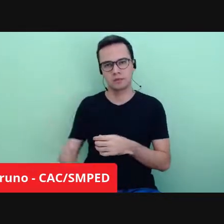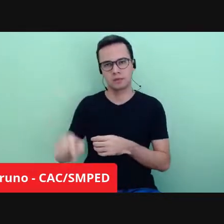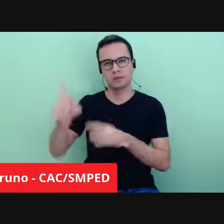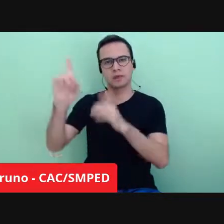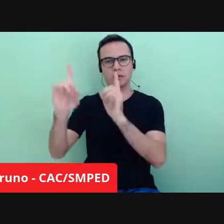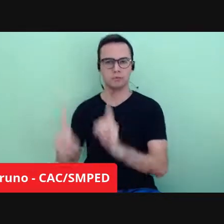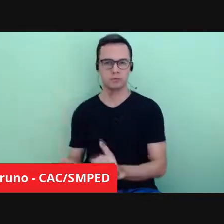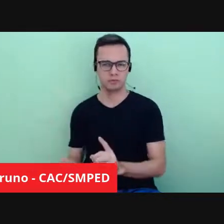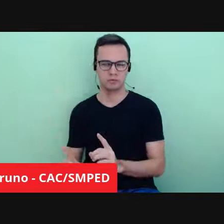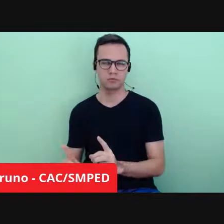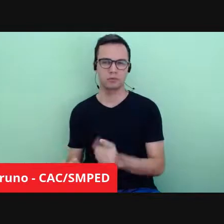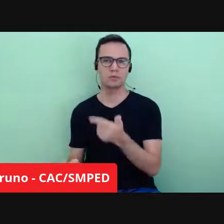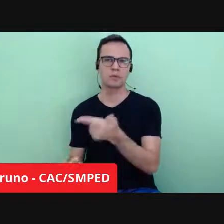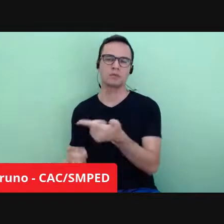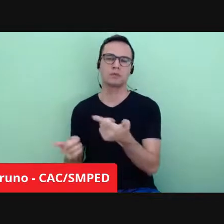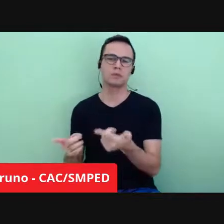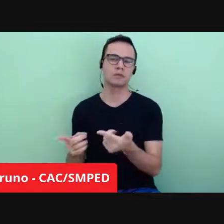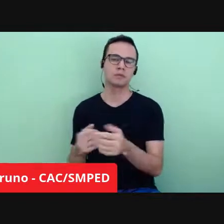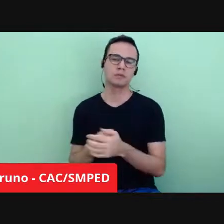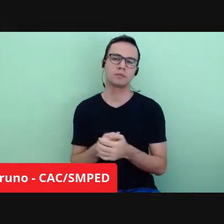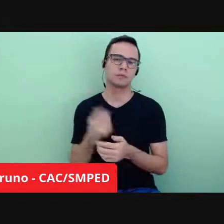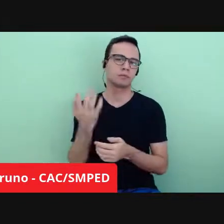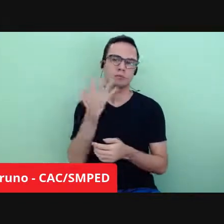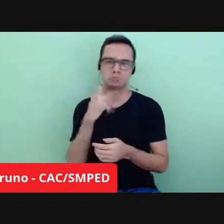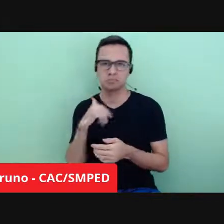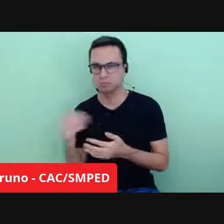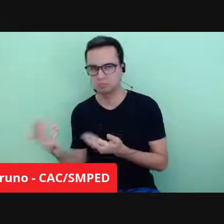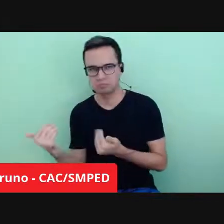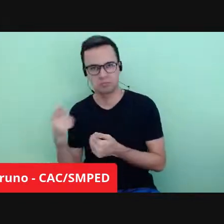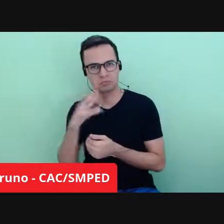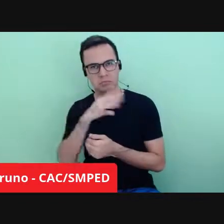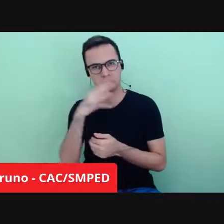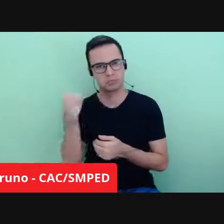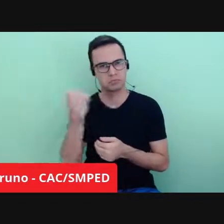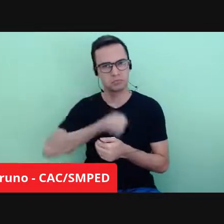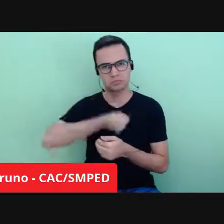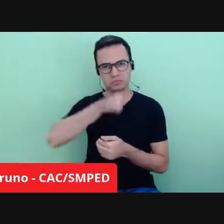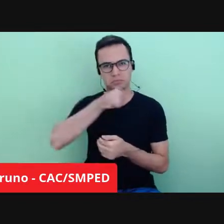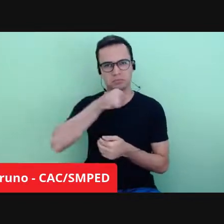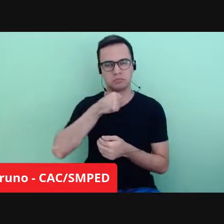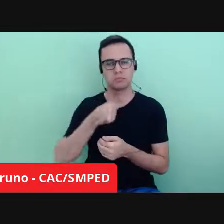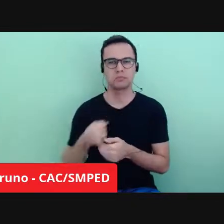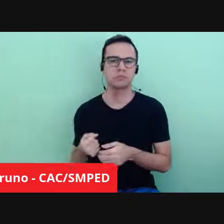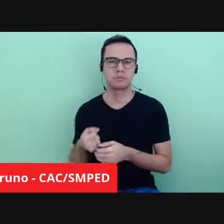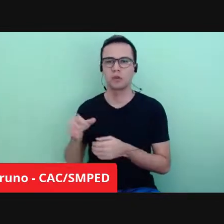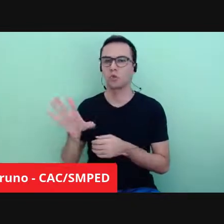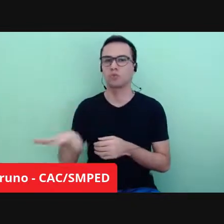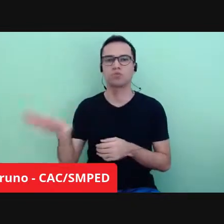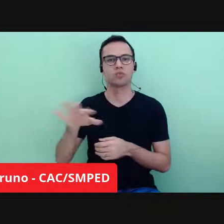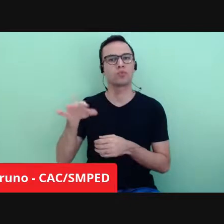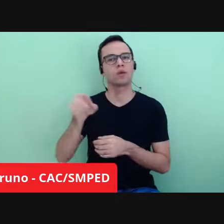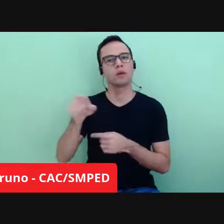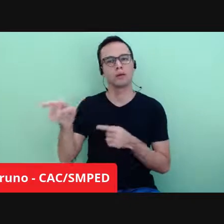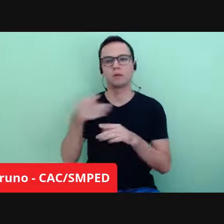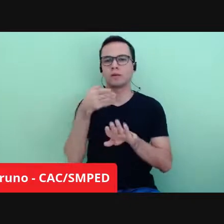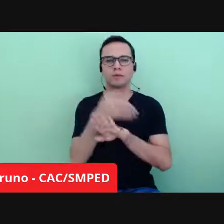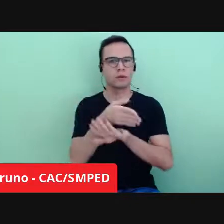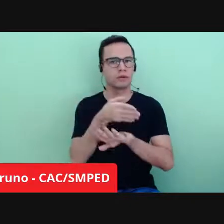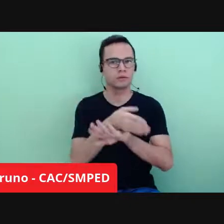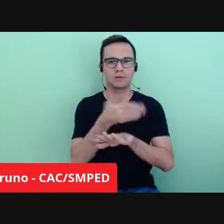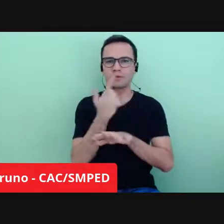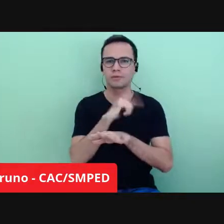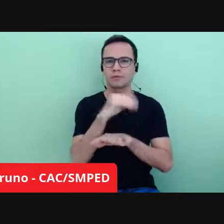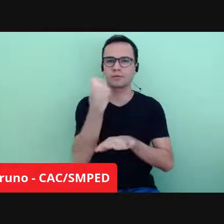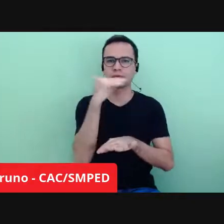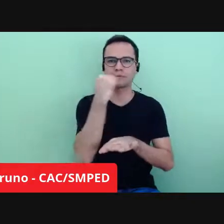com deficiência, sejam elas crianças, jovens, adultos, idosos, enfim, que elas participem de tudo, né? Para que elas